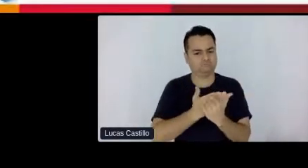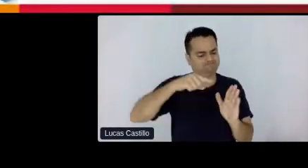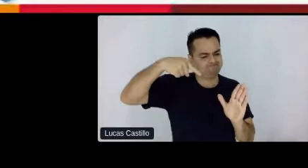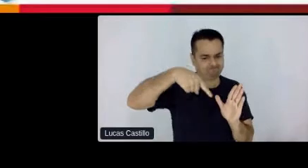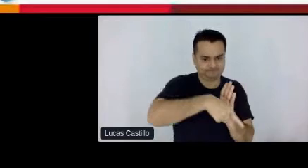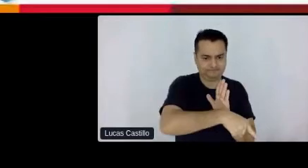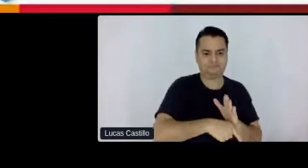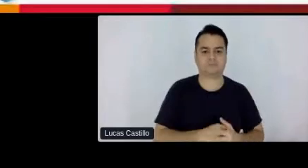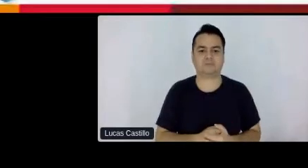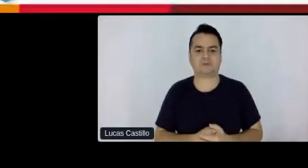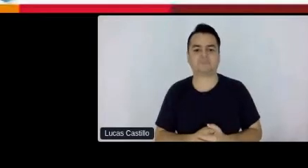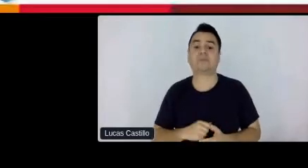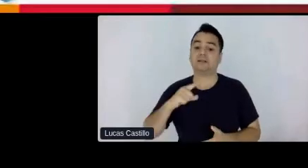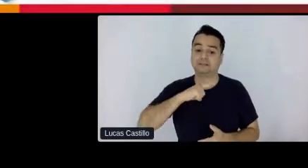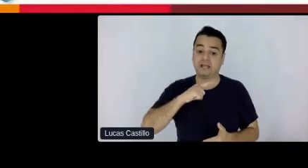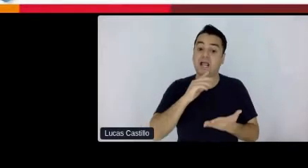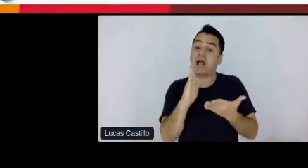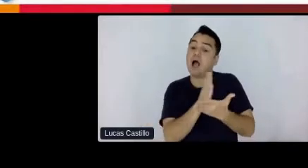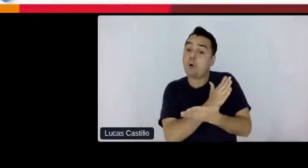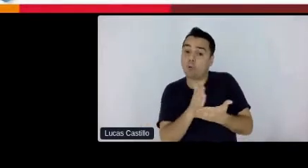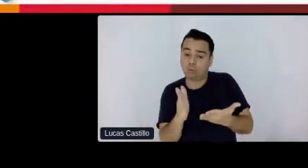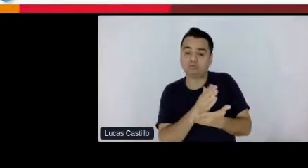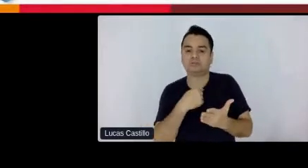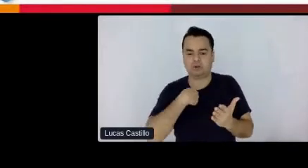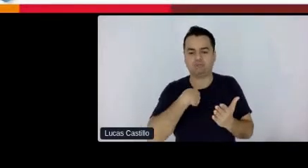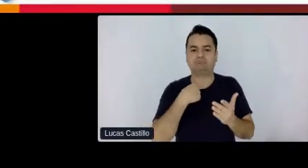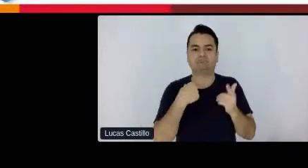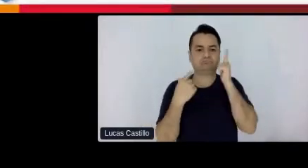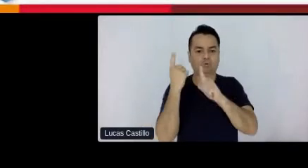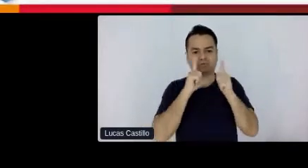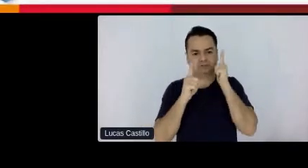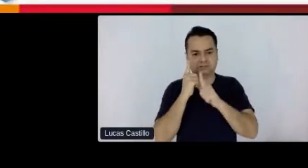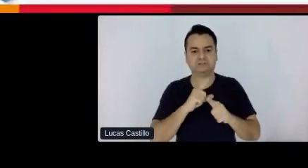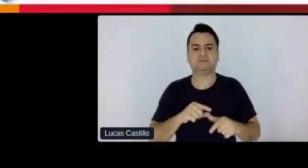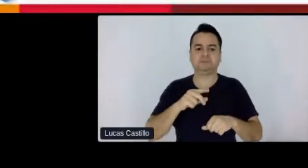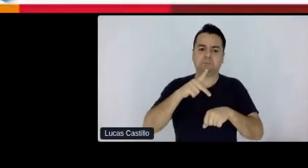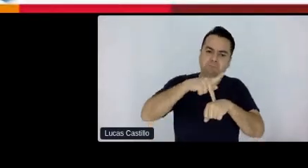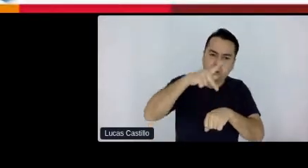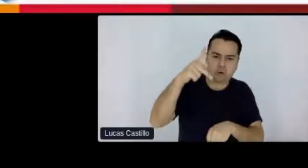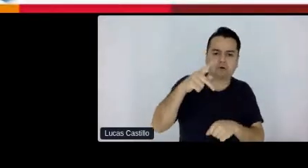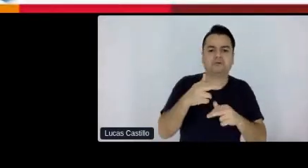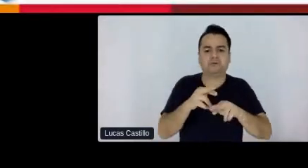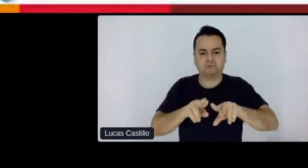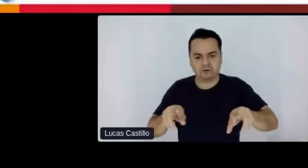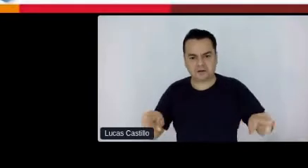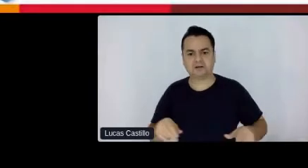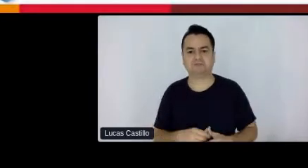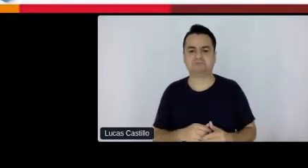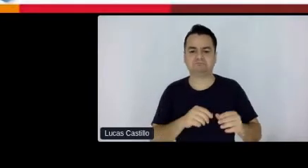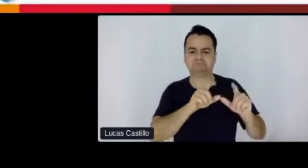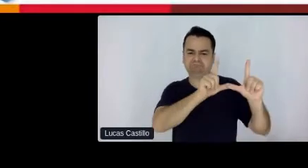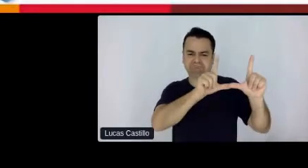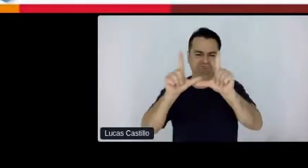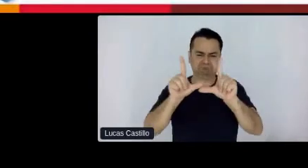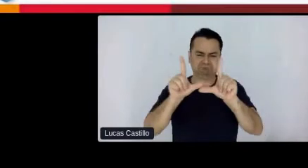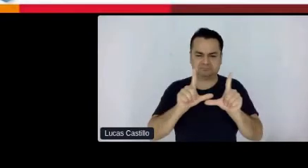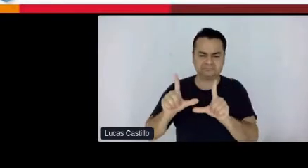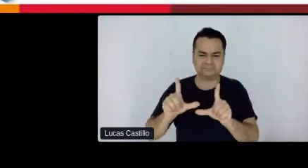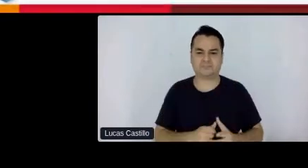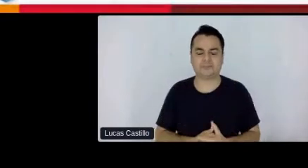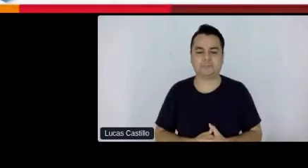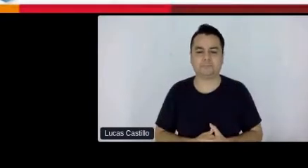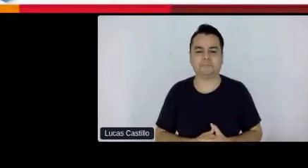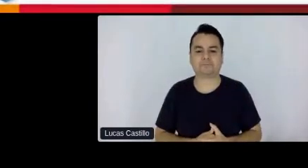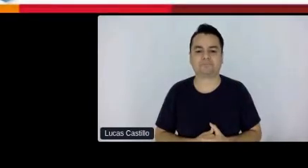símbolos, né, de algumas certificações que eu tenho, de Agile Coach, de profissional Scrum Master, de agilidade em recursos humanos e algumas